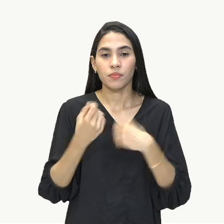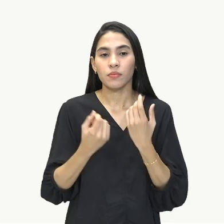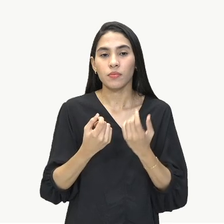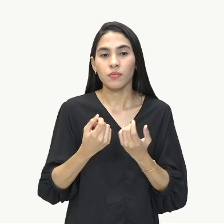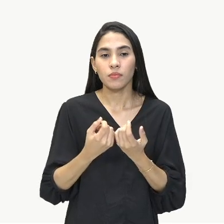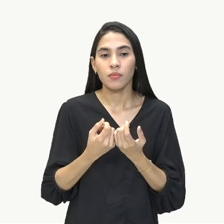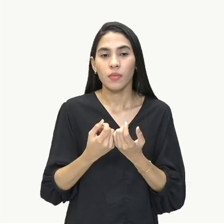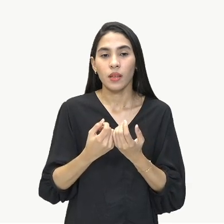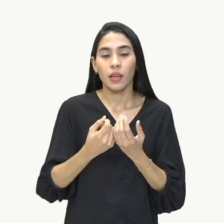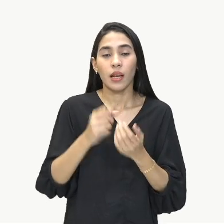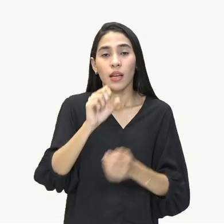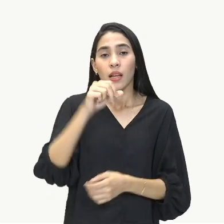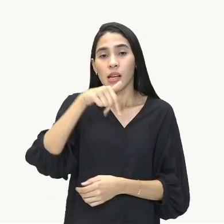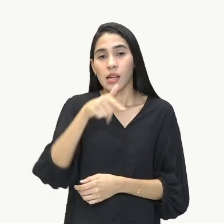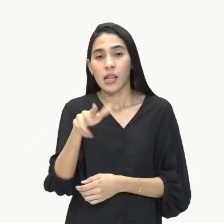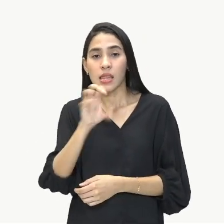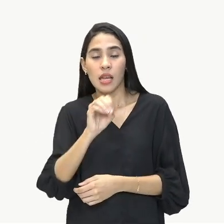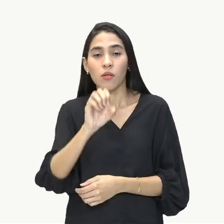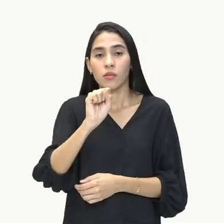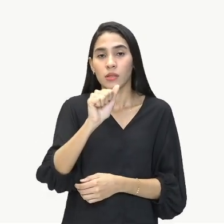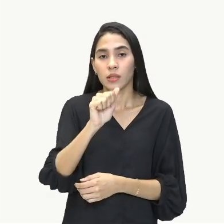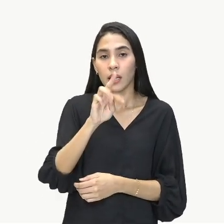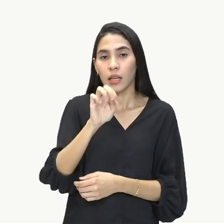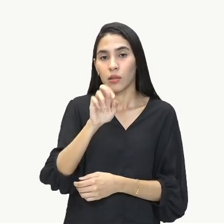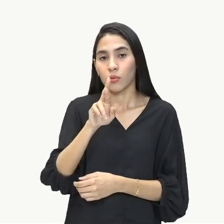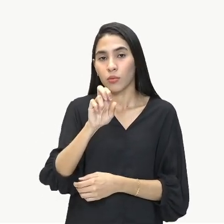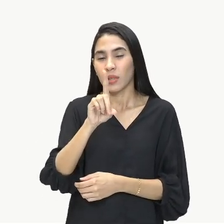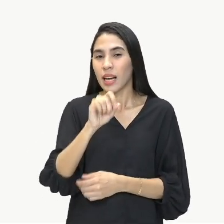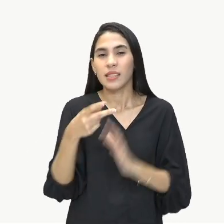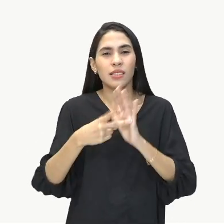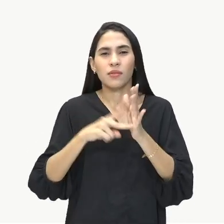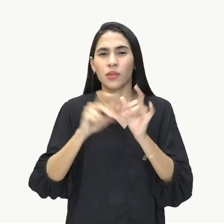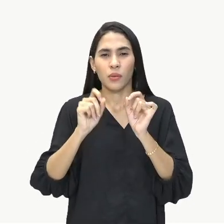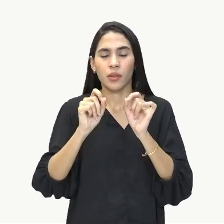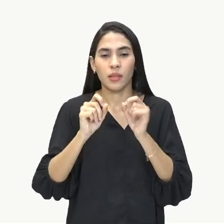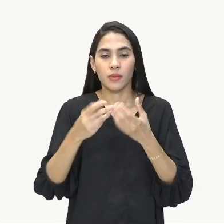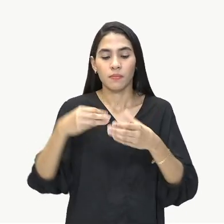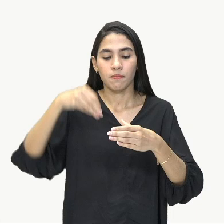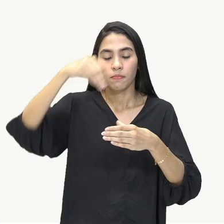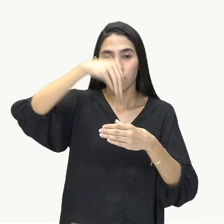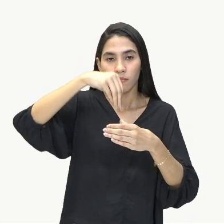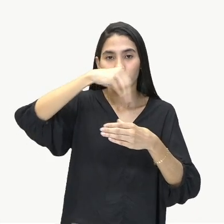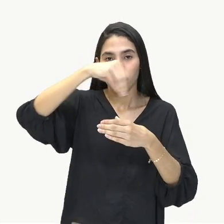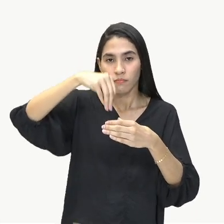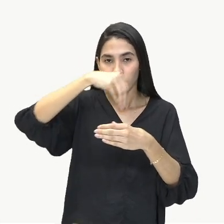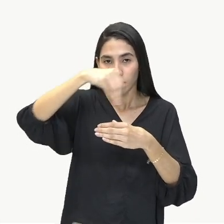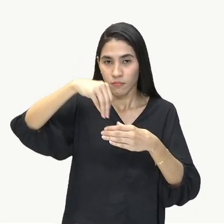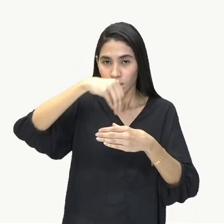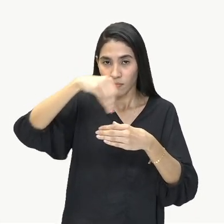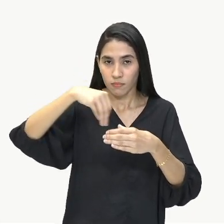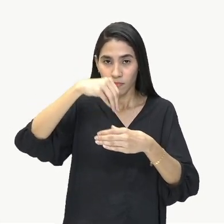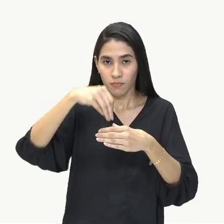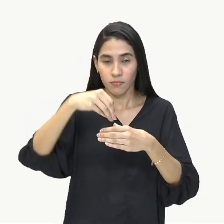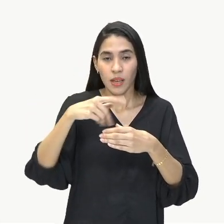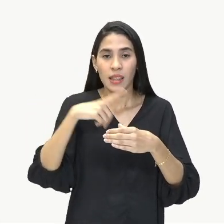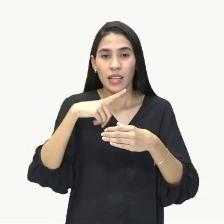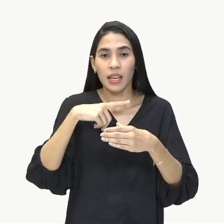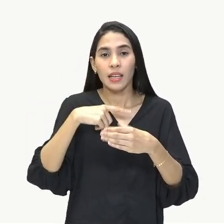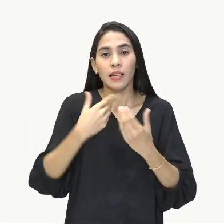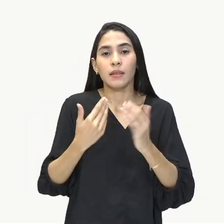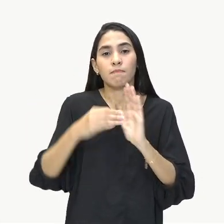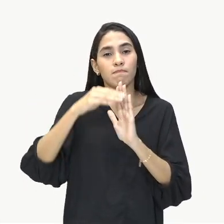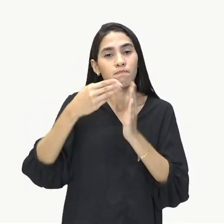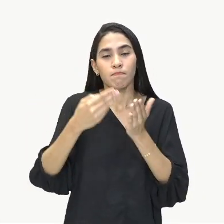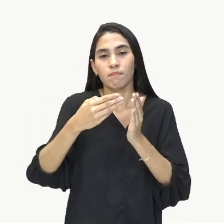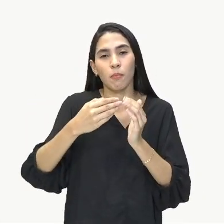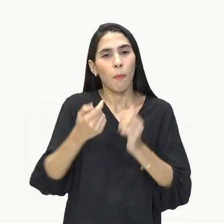não saturada, o que significa dizer isso? Que são aquelas em que elas contêm menos soluto,